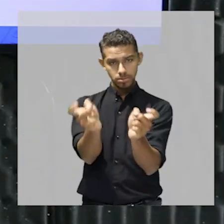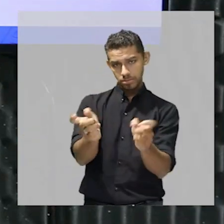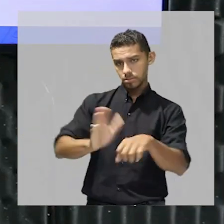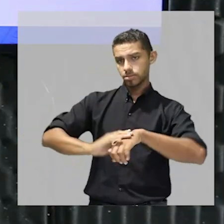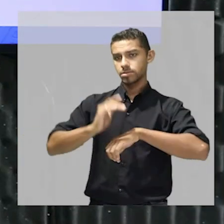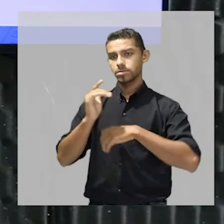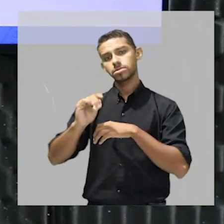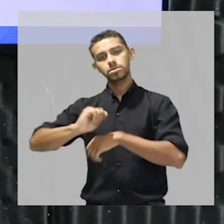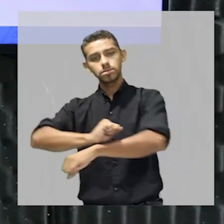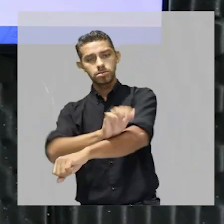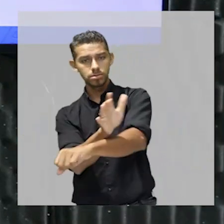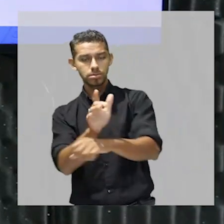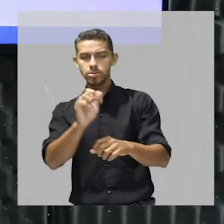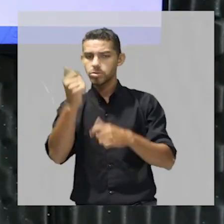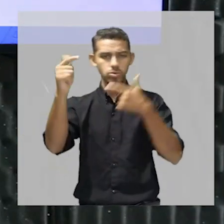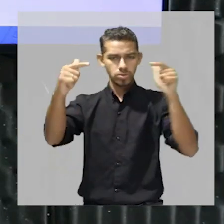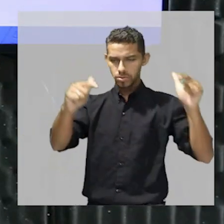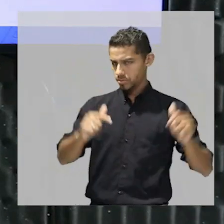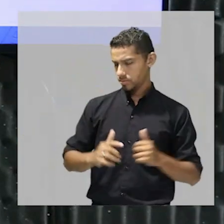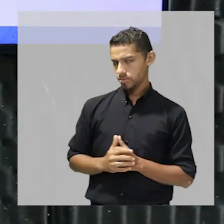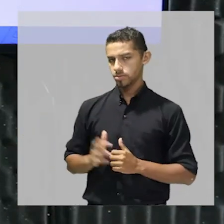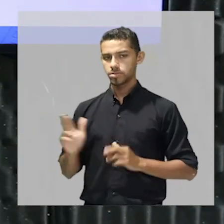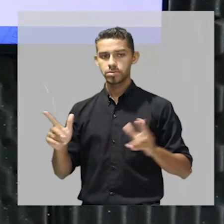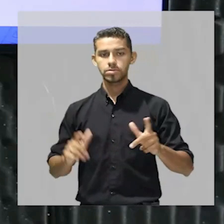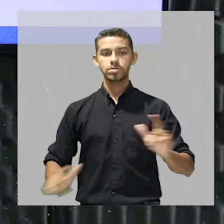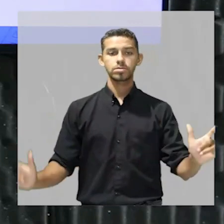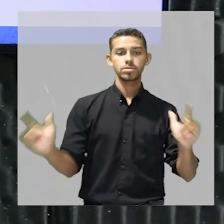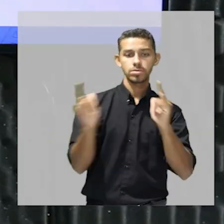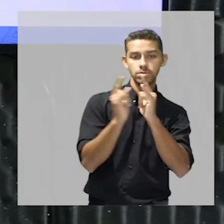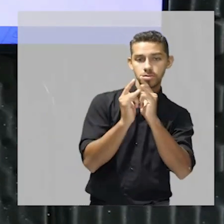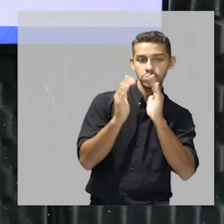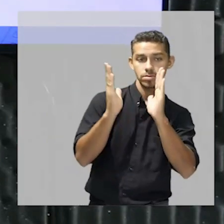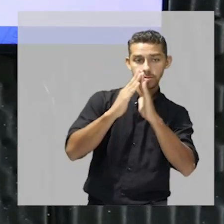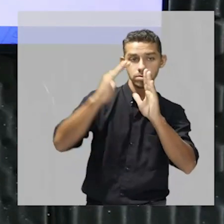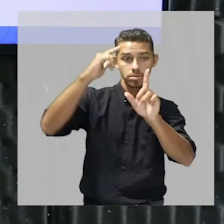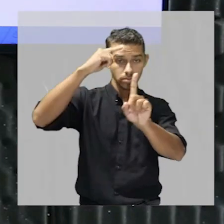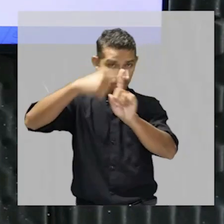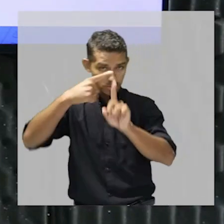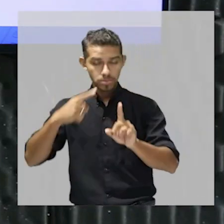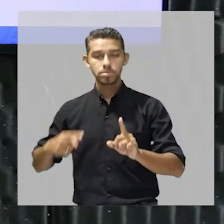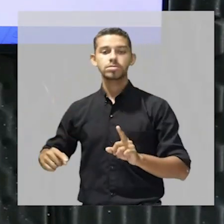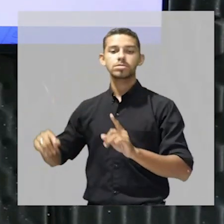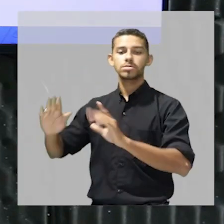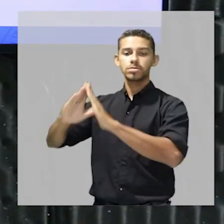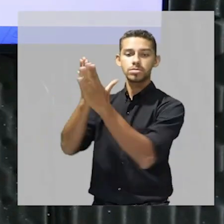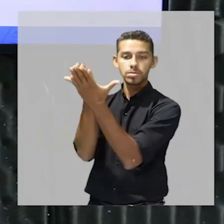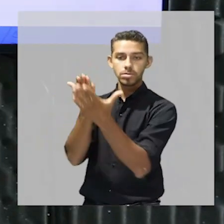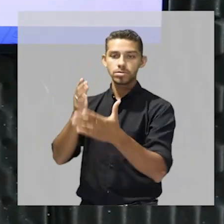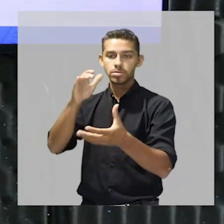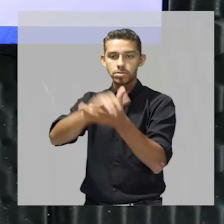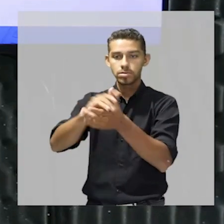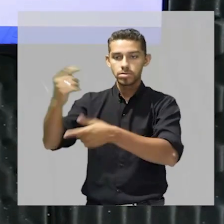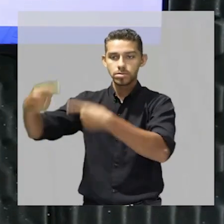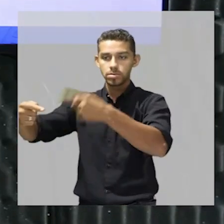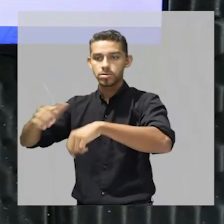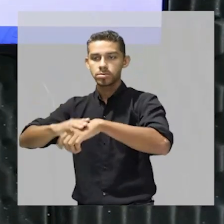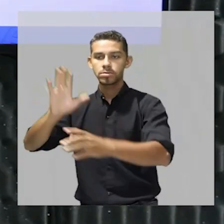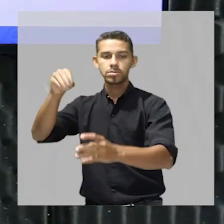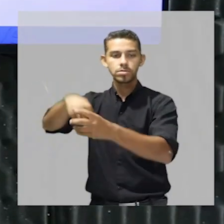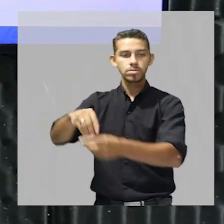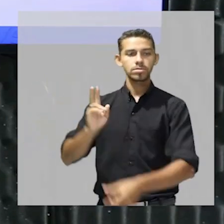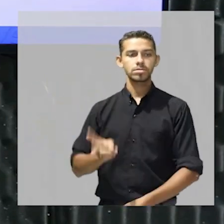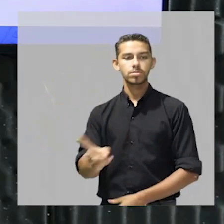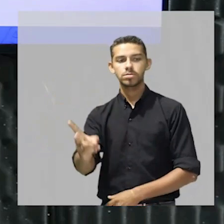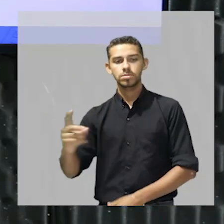outras diferenças instituições igreja escola casamento política morte tudo isso está sempre presente